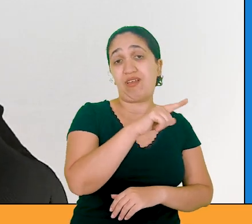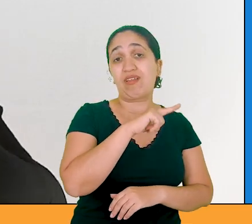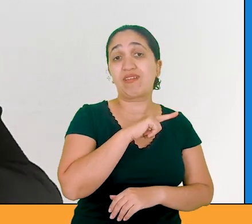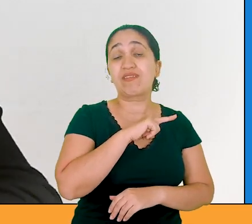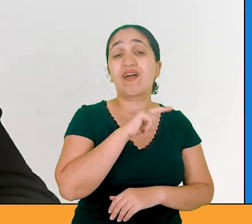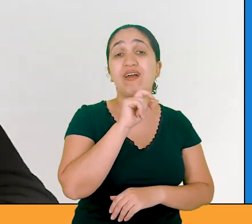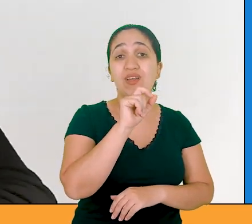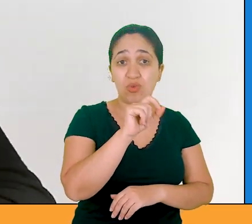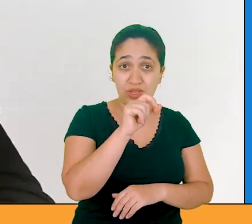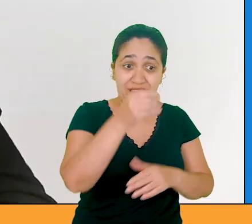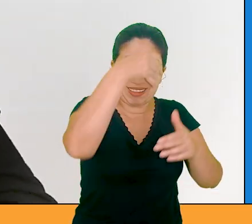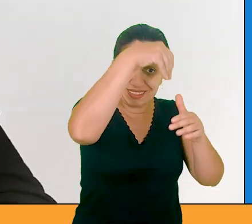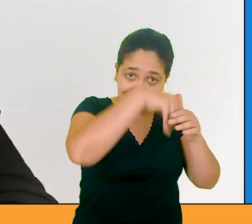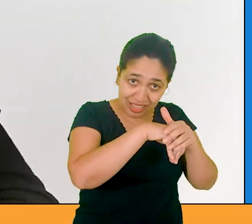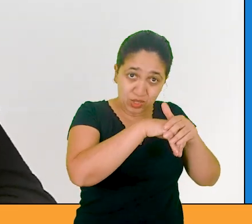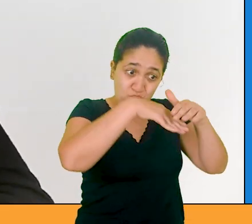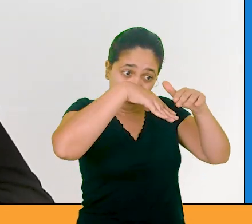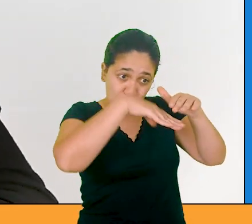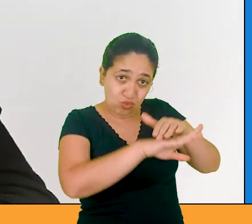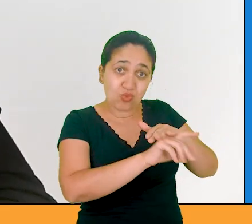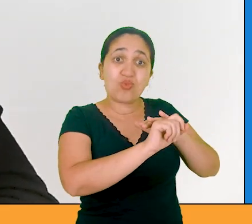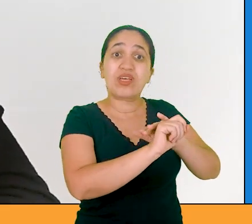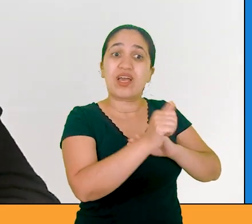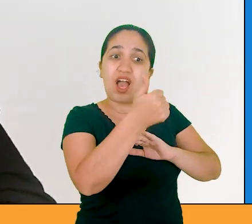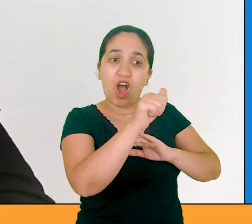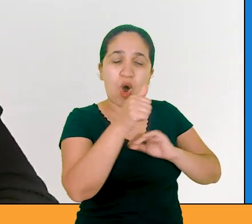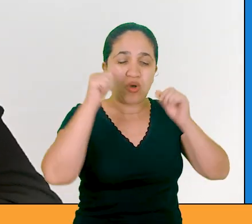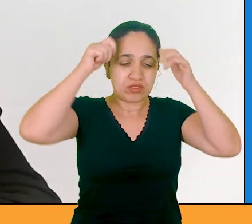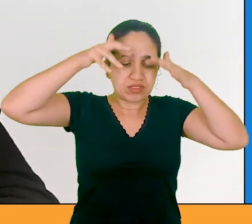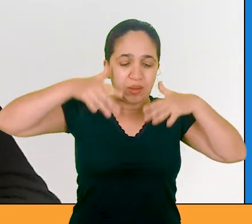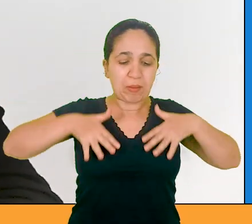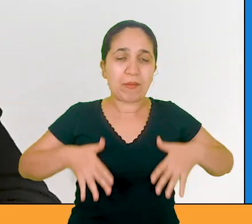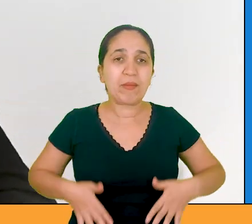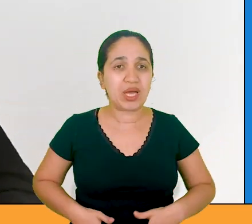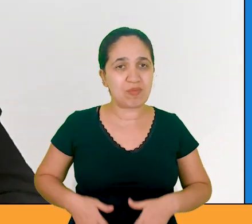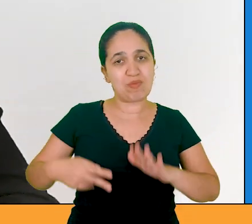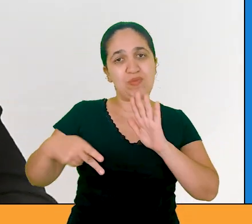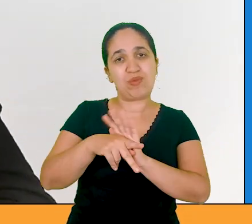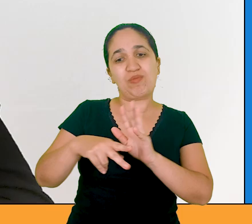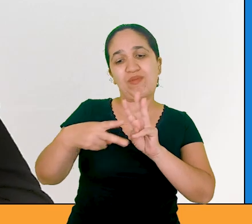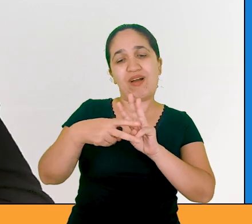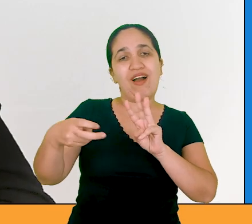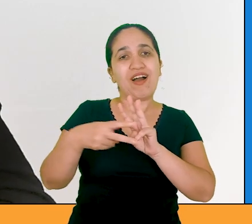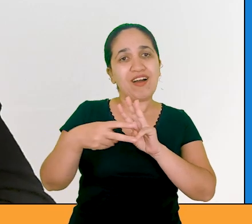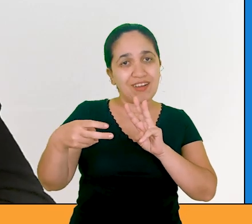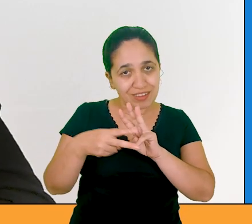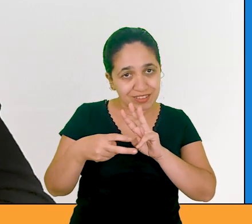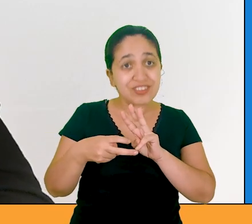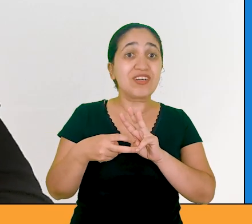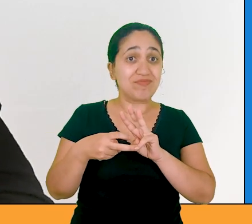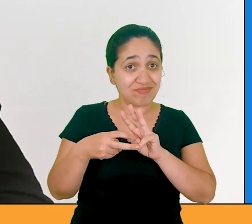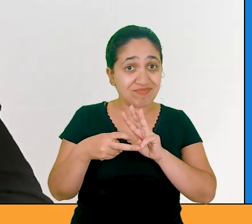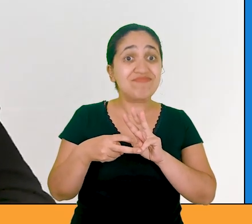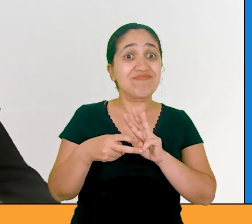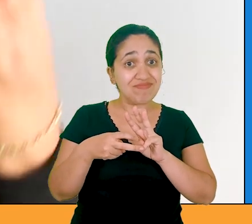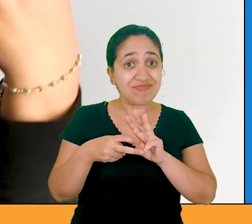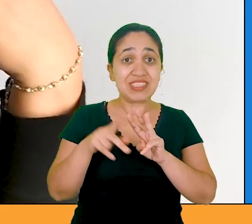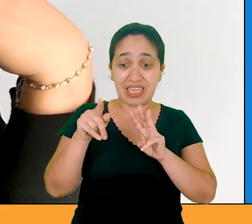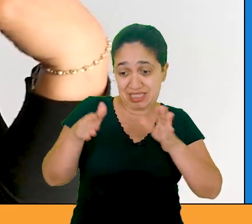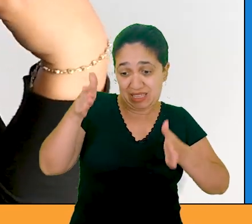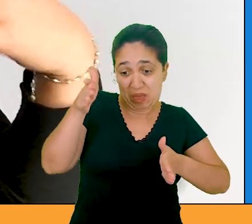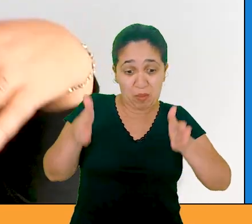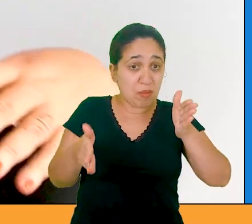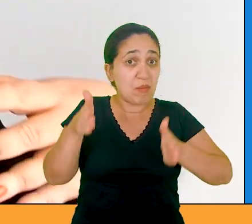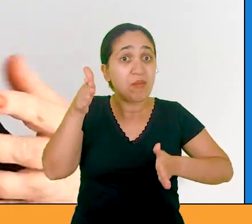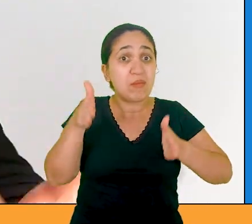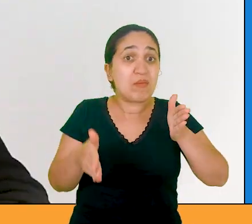ainda nos seus acervos os 11 mantos Tupinambá que existem desse